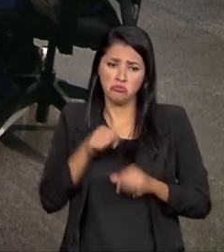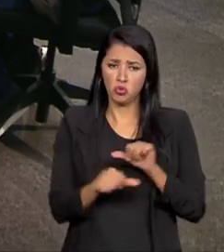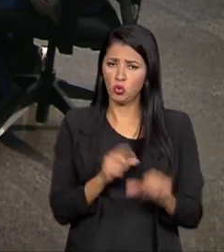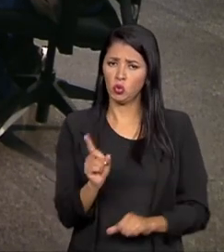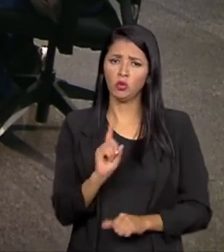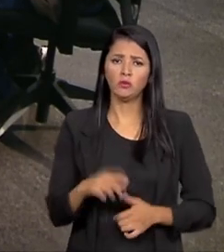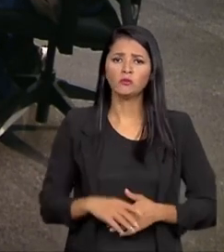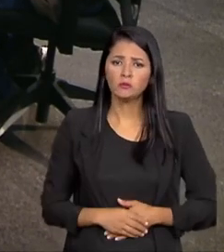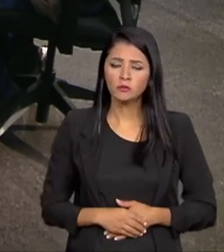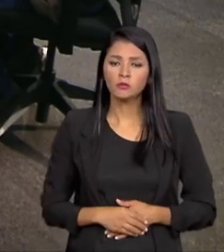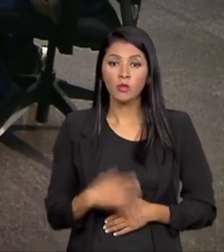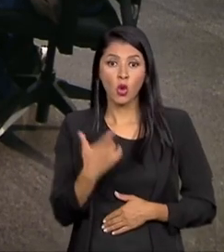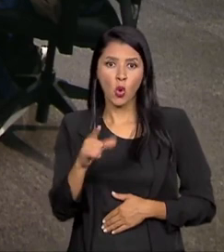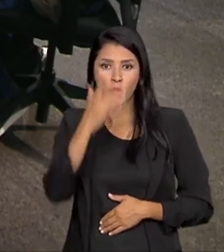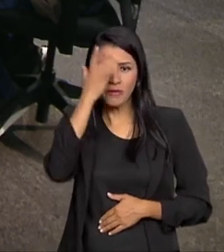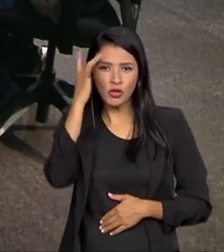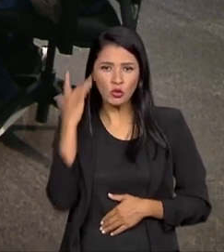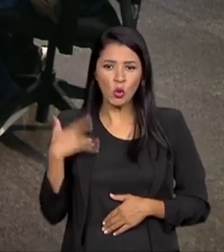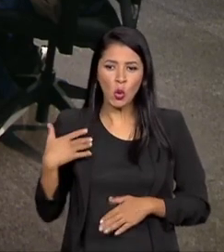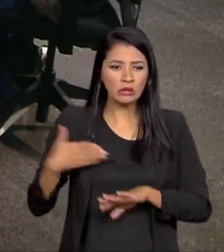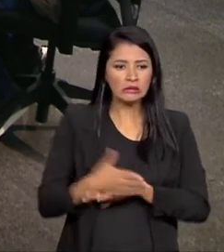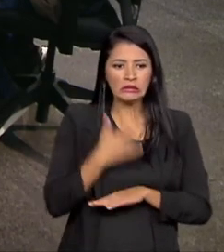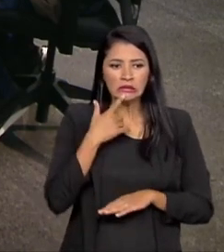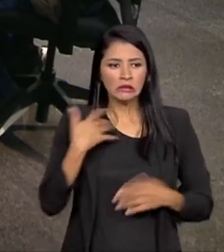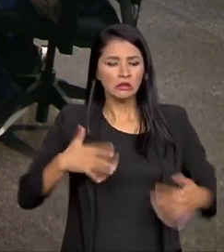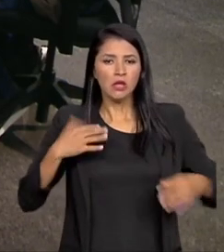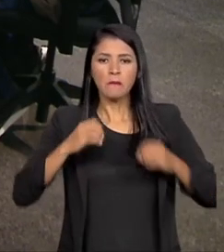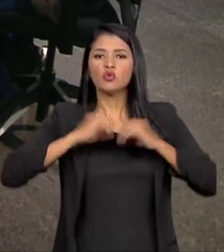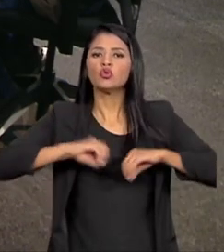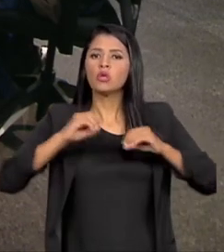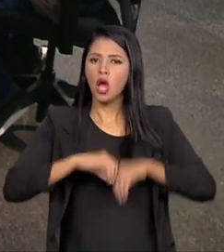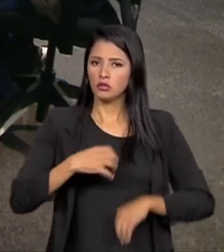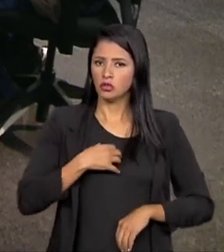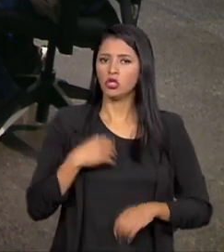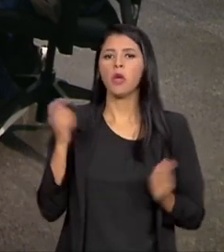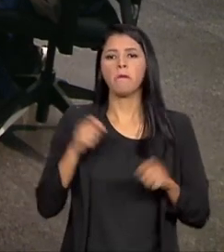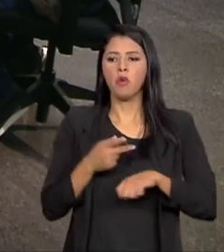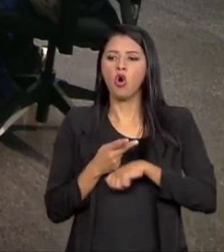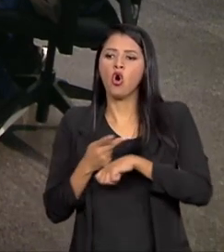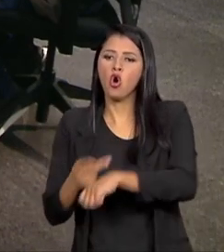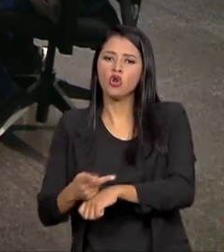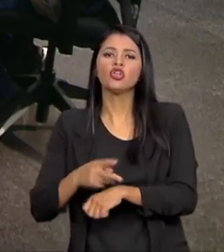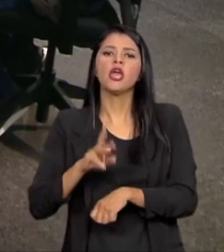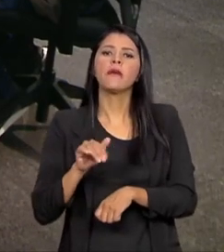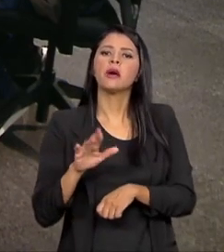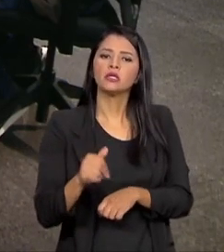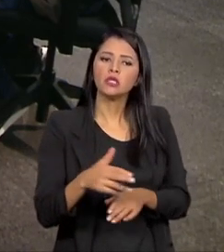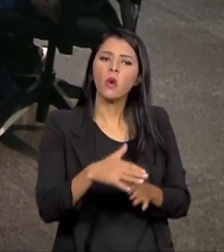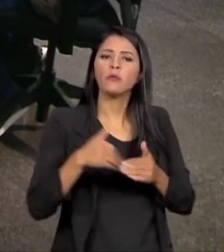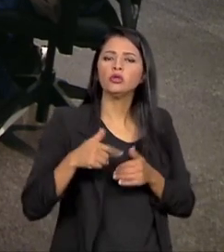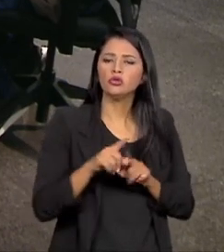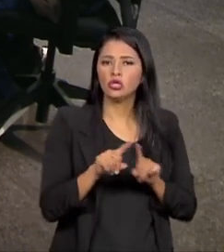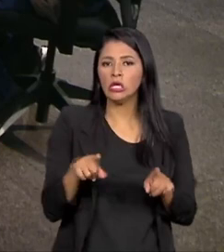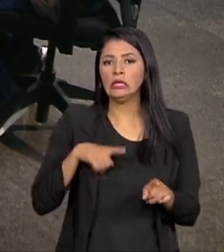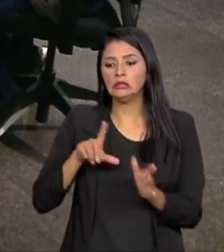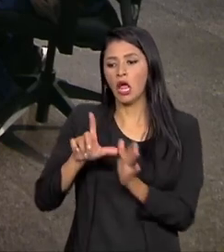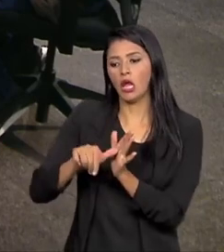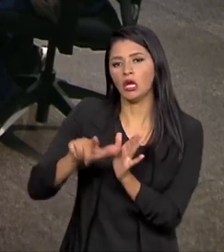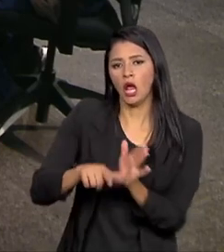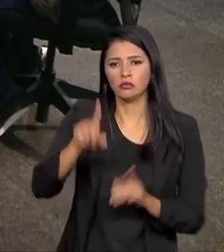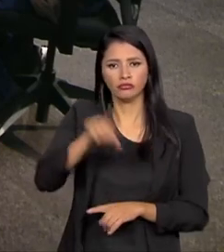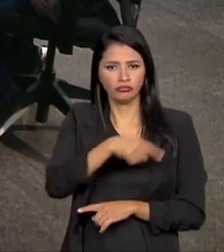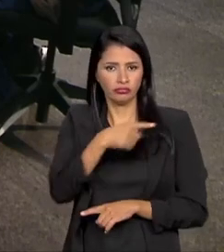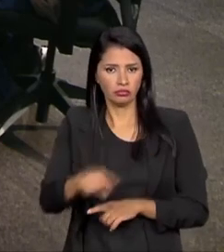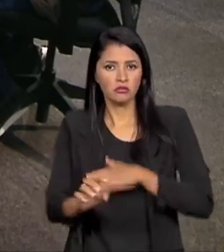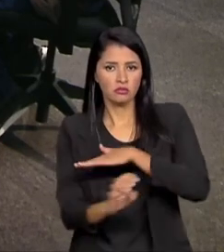nenhuma alteração não o passageiro que se sentir prejudicado com a greve dos aeronautas pode buscar reparação em caso de atrasos e cancelamentos